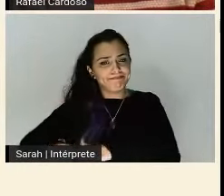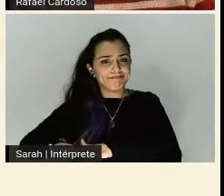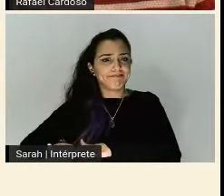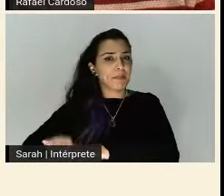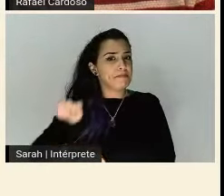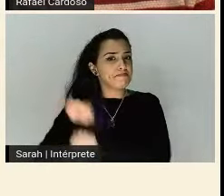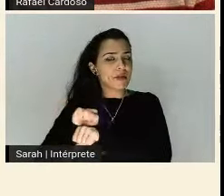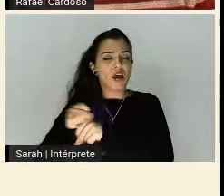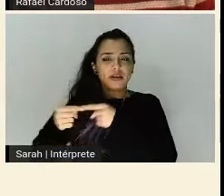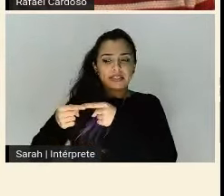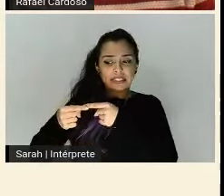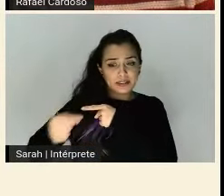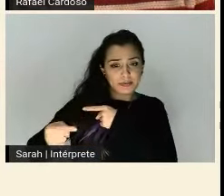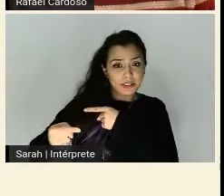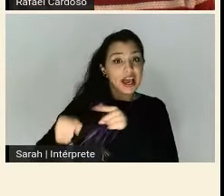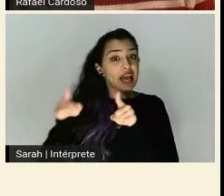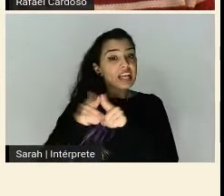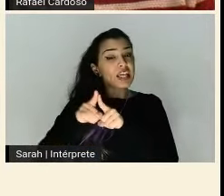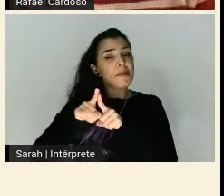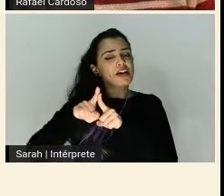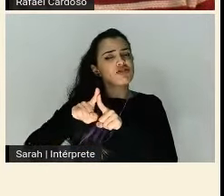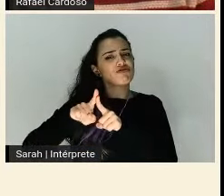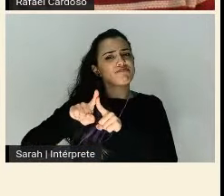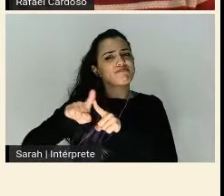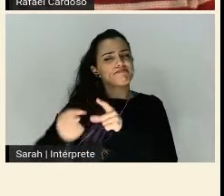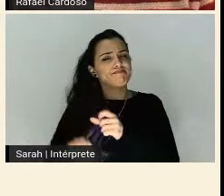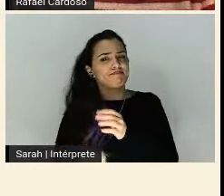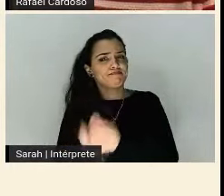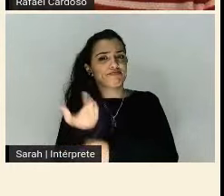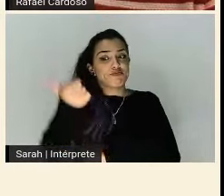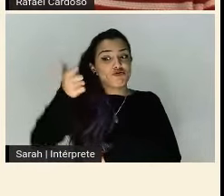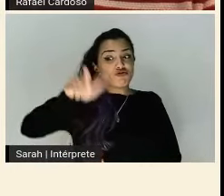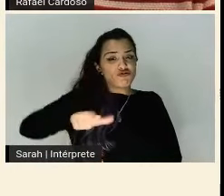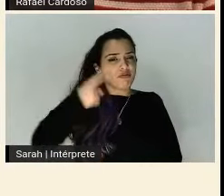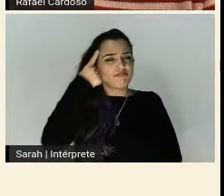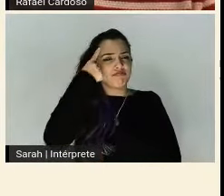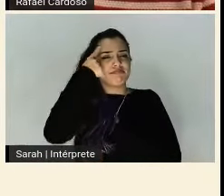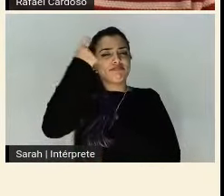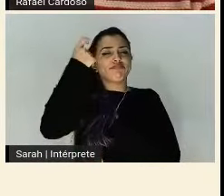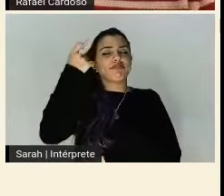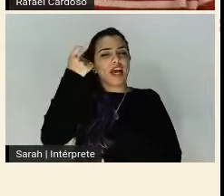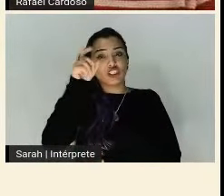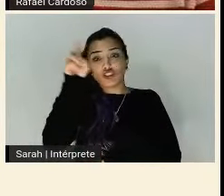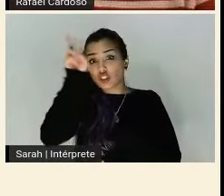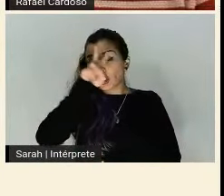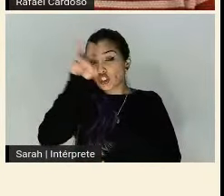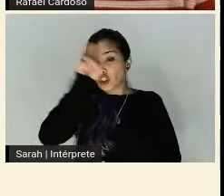por reinventar e consagrar sua história tal qual a conhecemos.